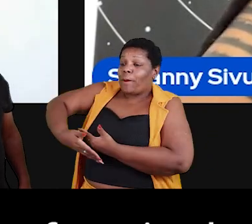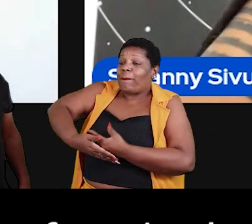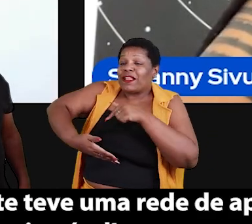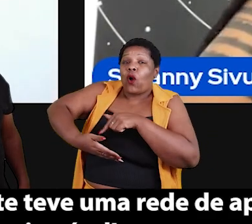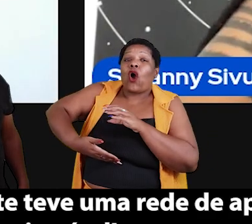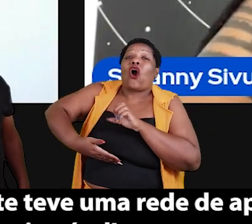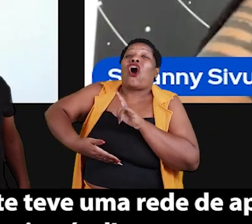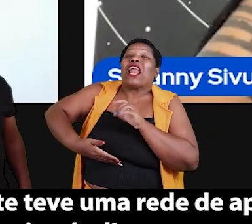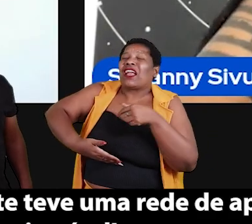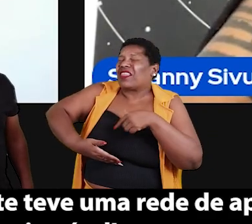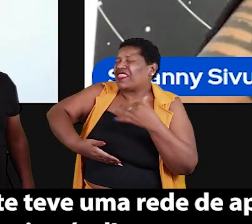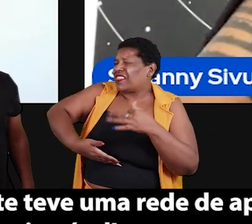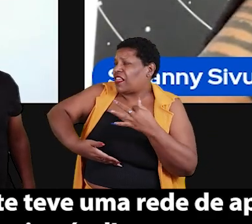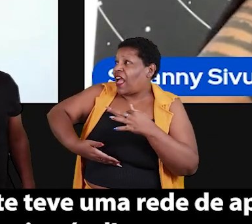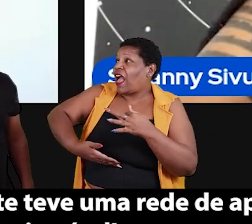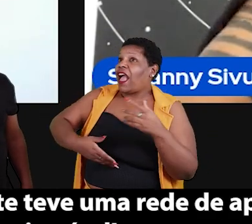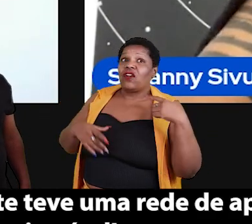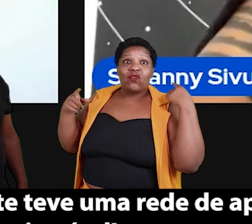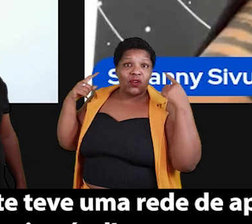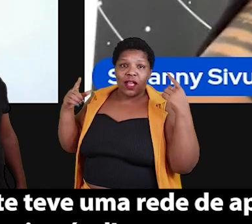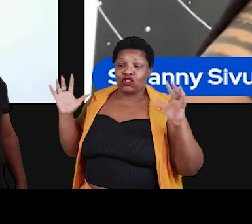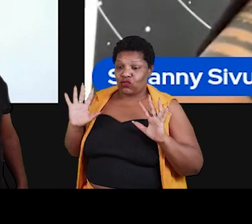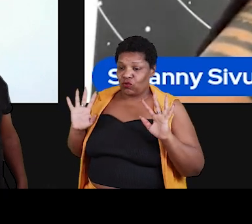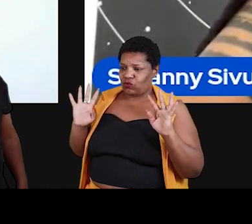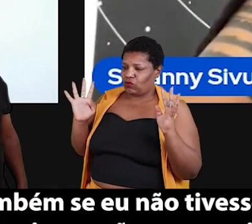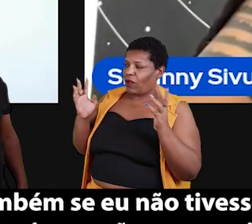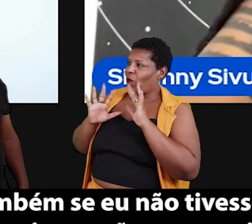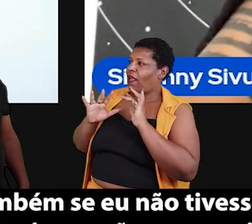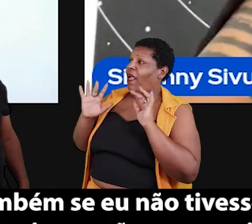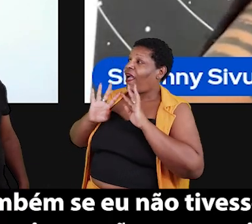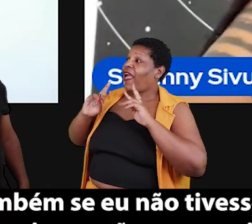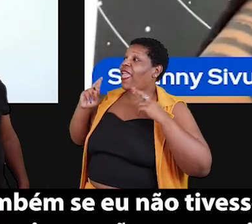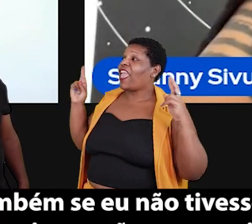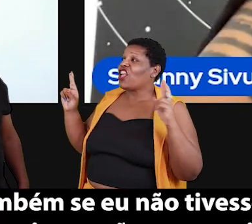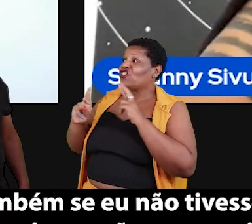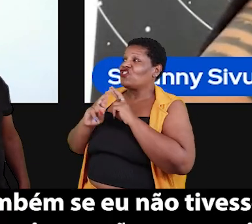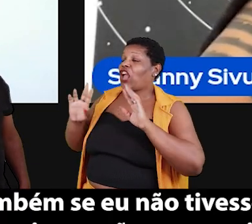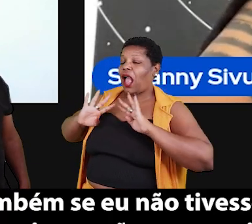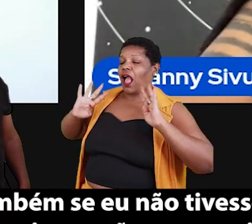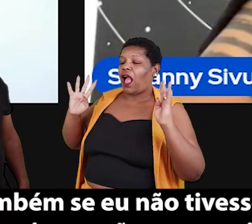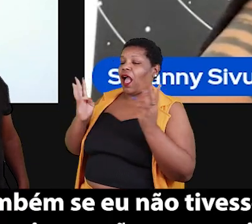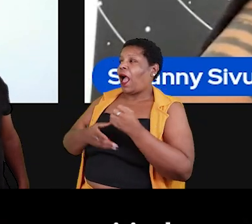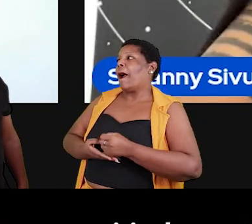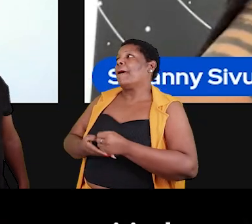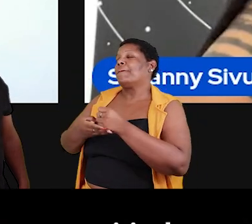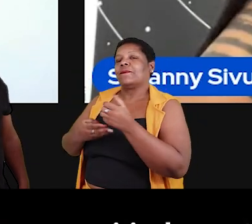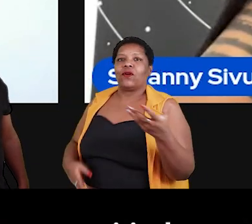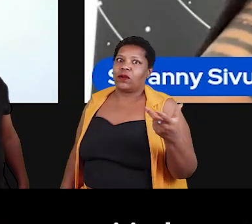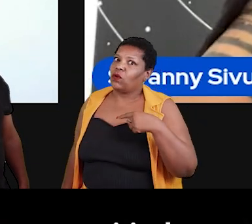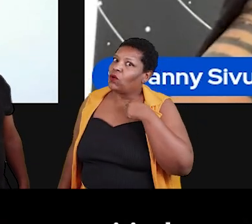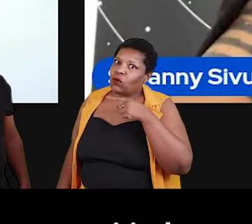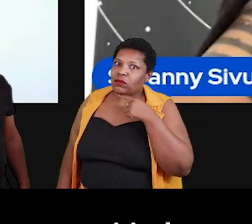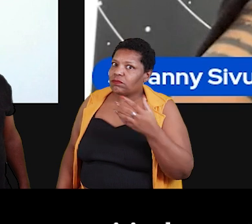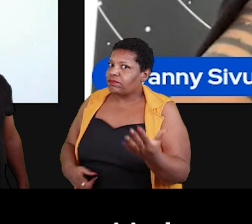assim. Só que a gente teve uma rede de apoio incrível, porque também se eu não tivesse essa rede de apoio, a gente não